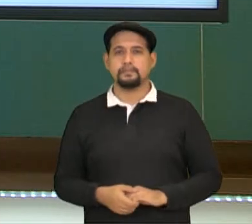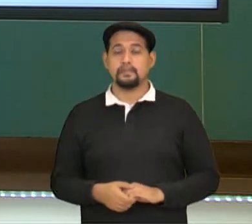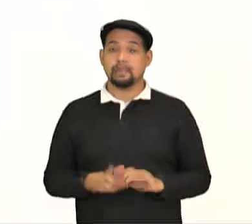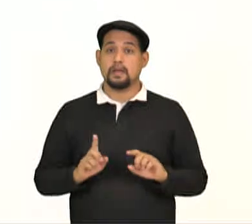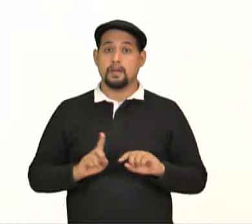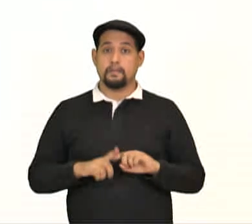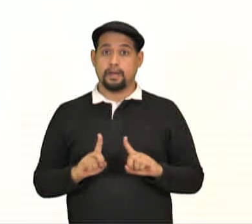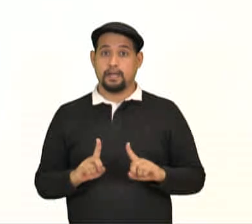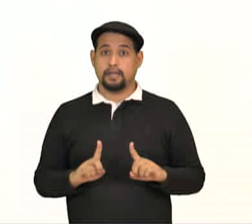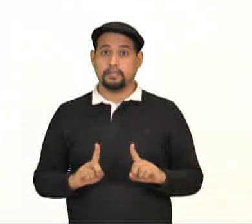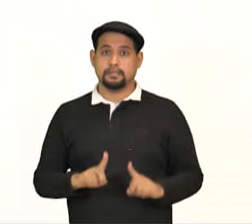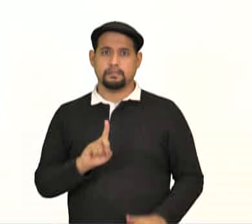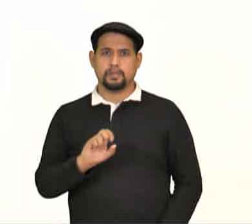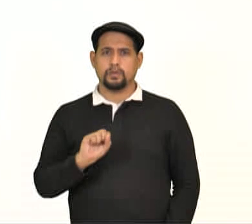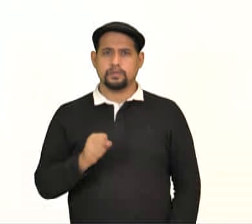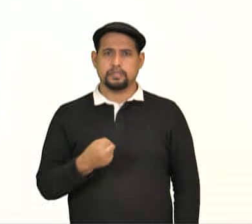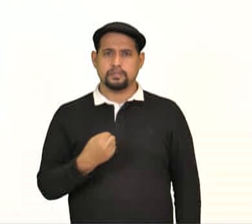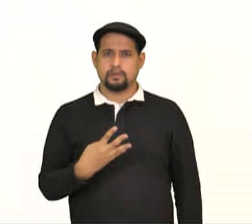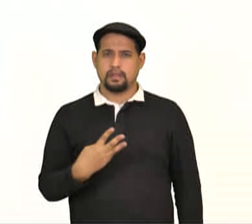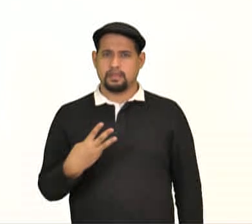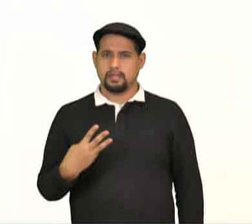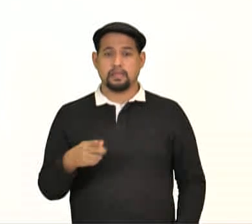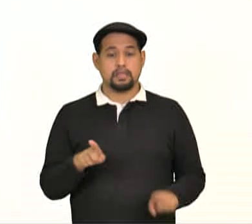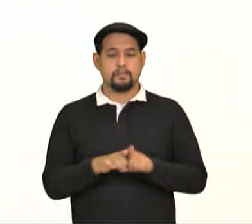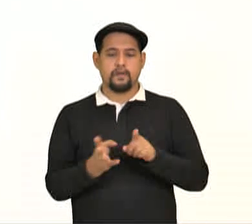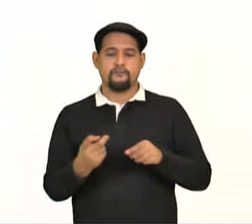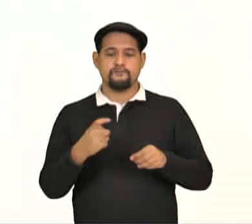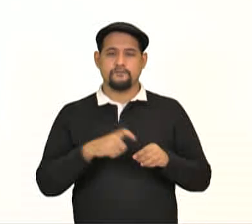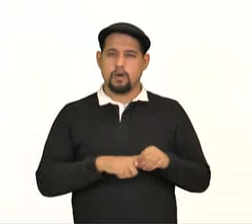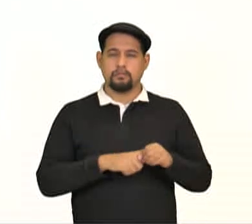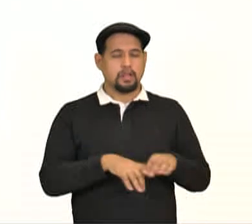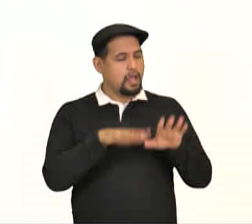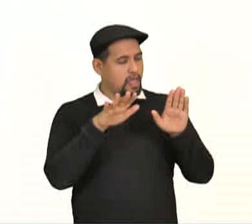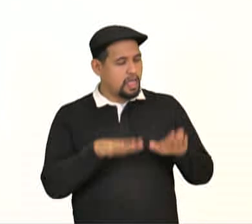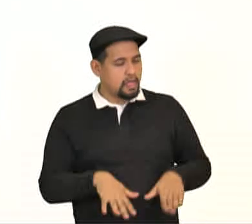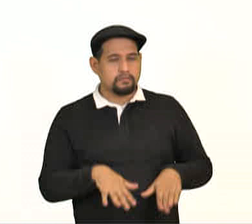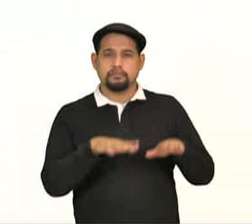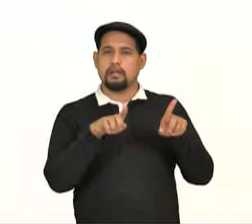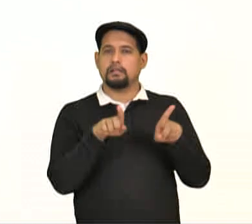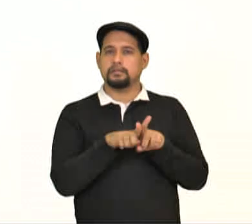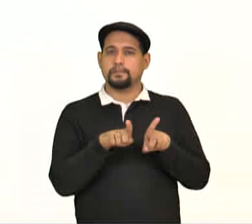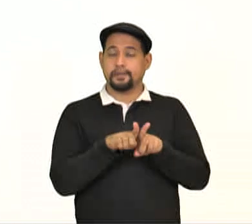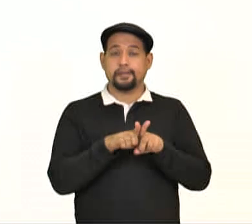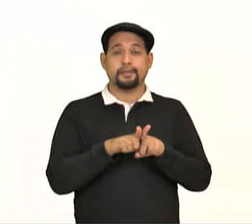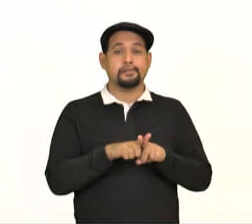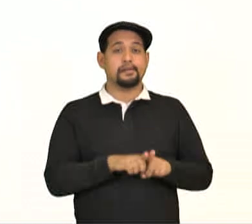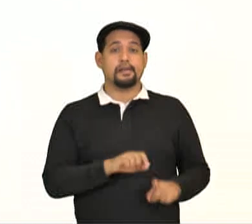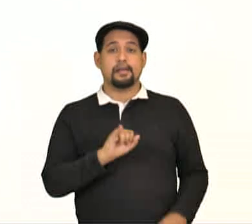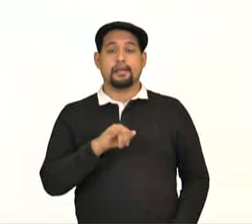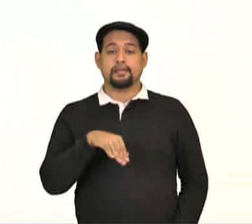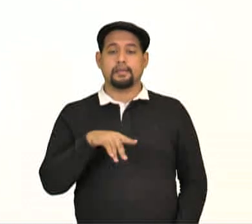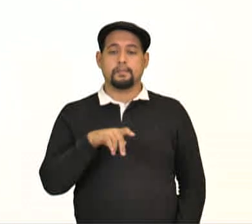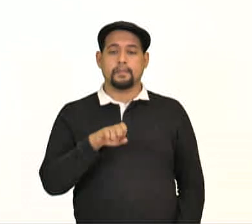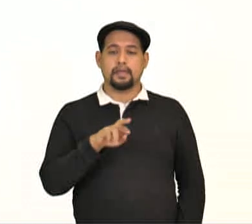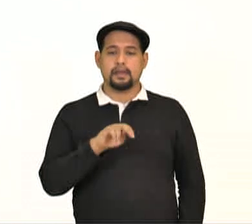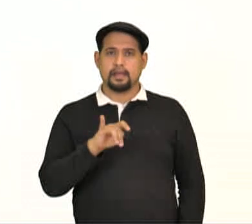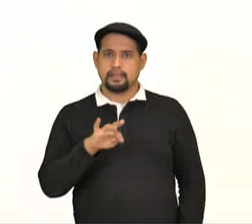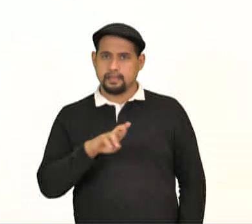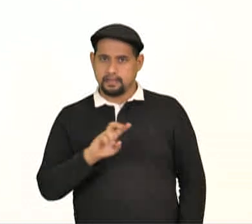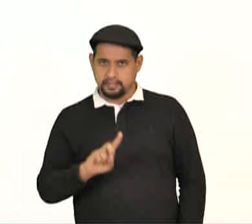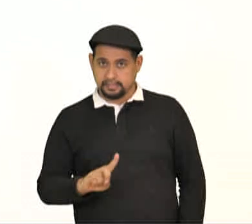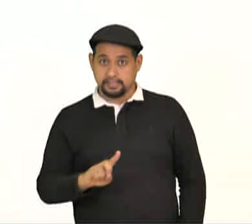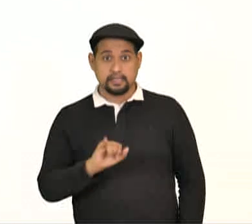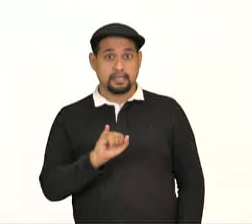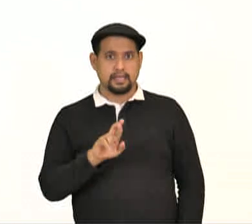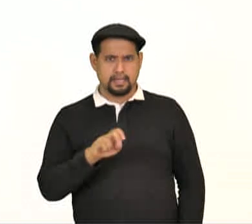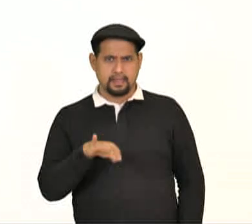Porém, lá em 843, o Oriente ele vai voltar então a cultuar as imagens, né? A Imperatriz Irene ela vai determinar, né? Que pode